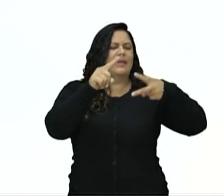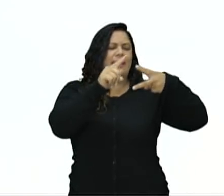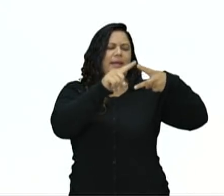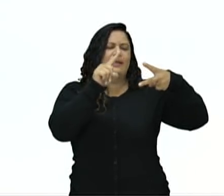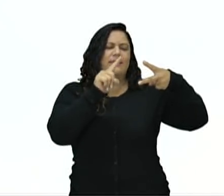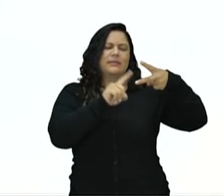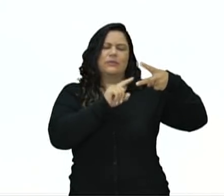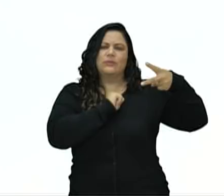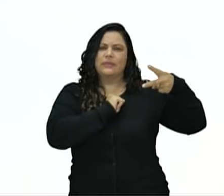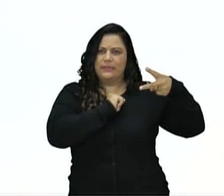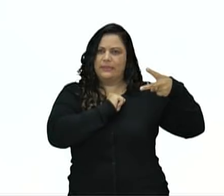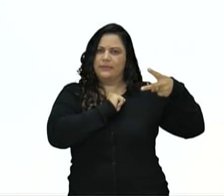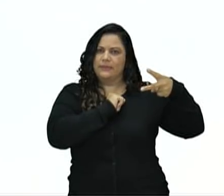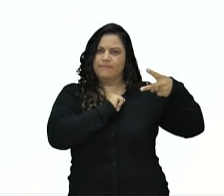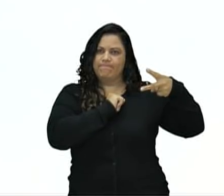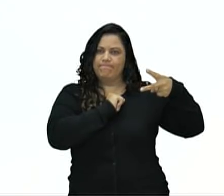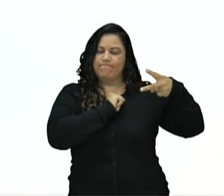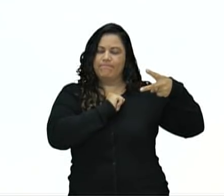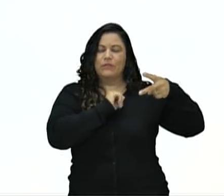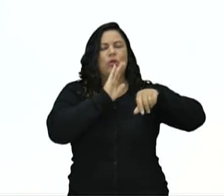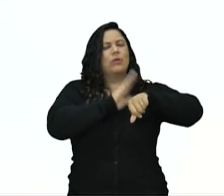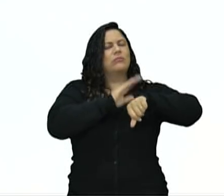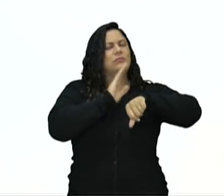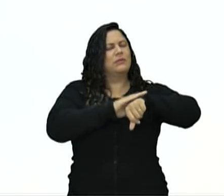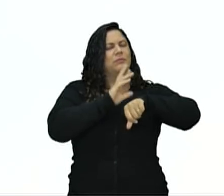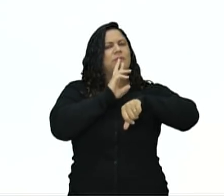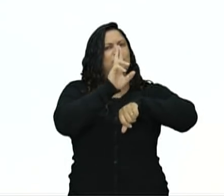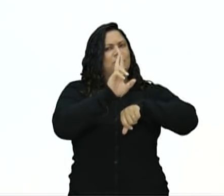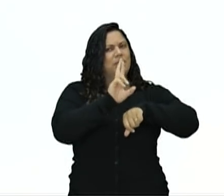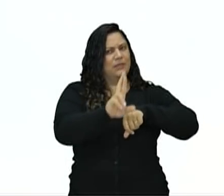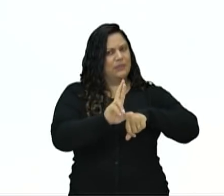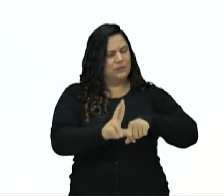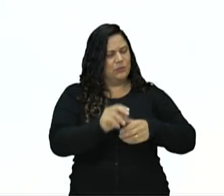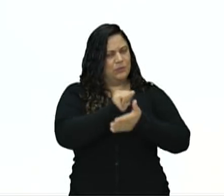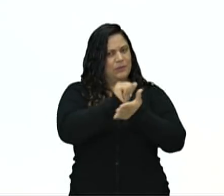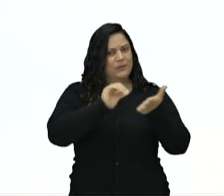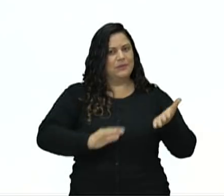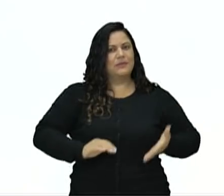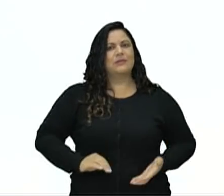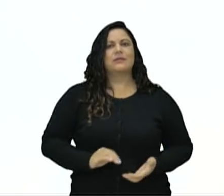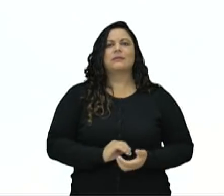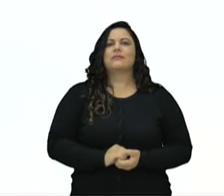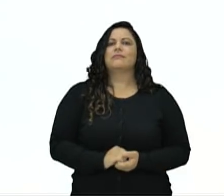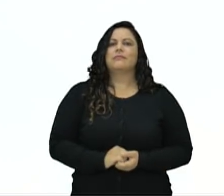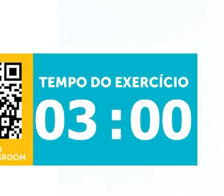é catafórica? Vou deixar vocês tentando resolver mais esse exercício aí.